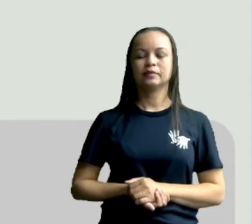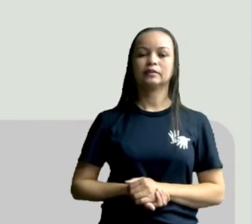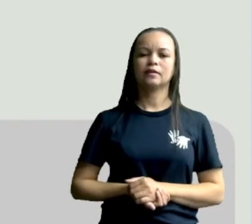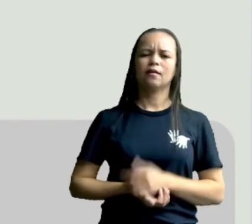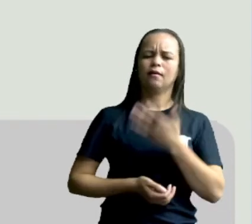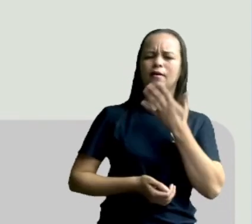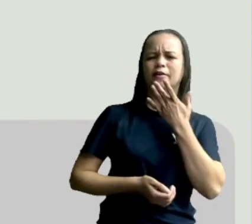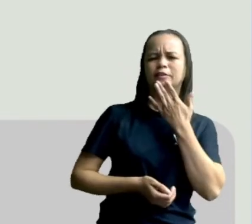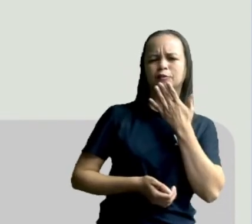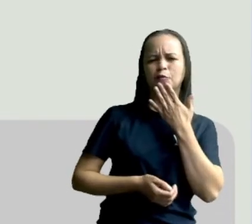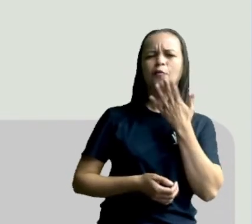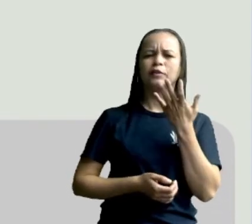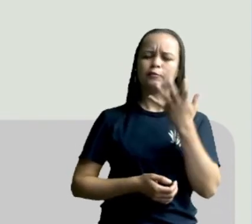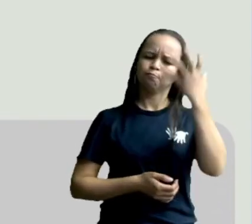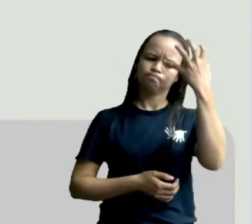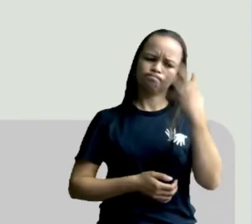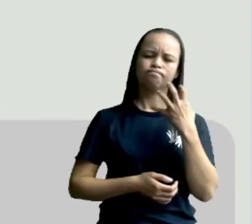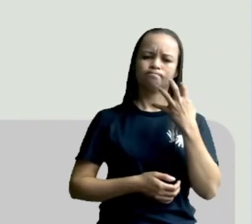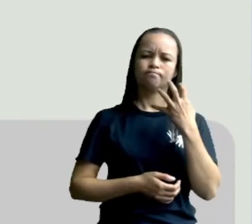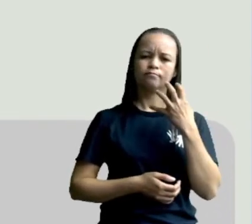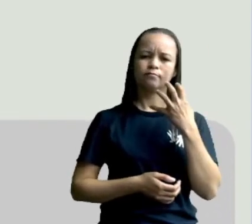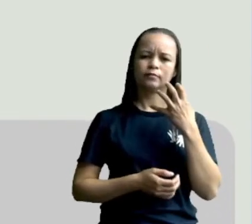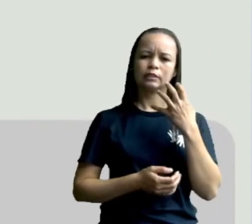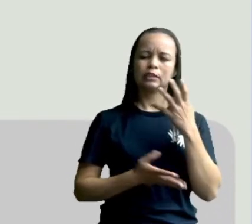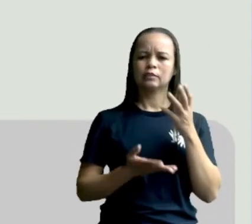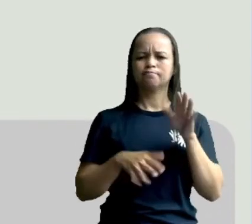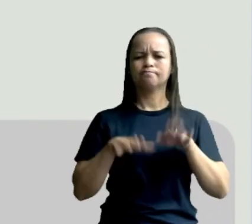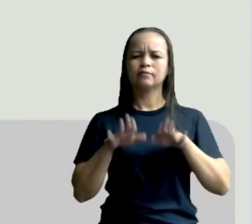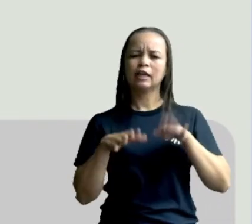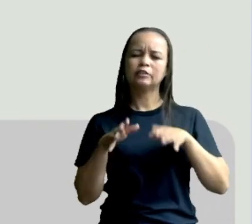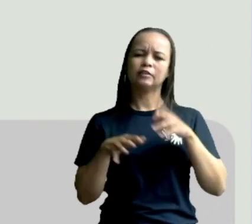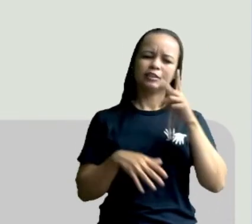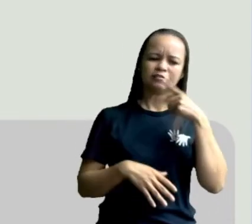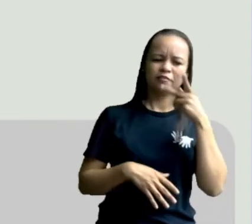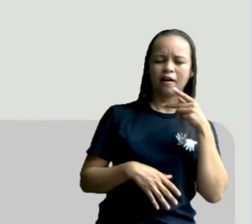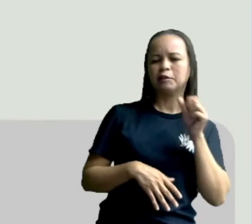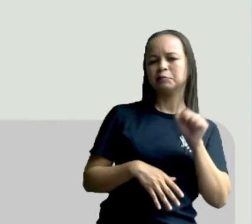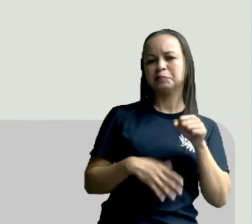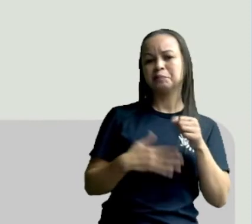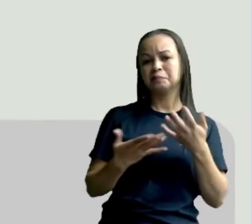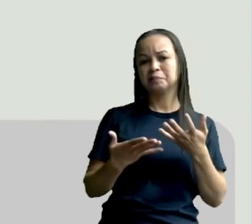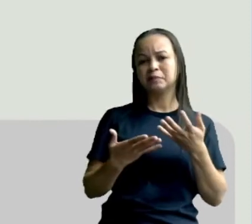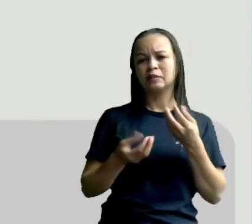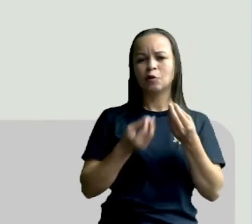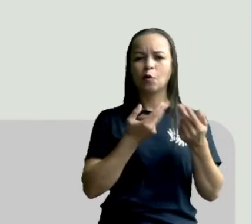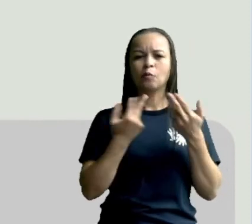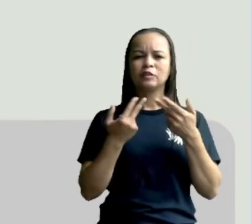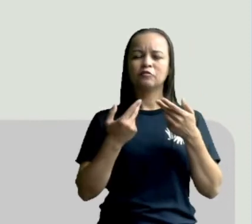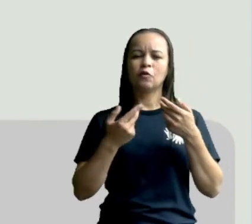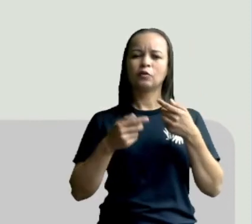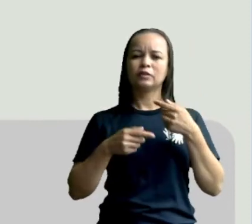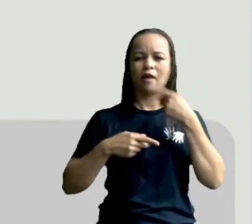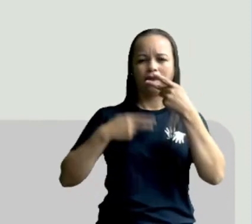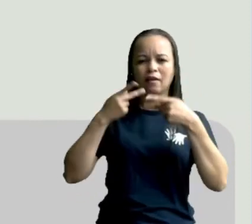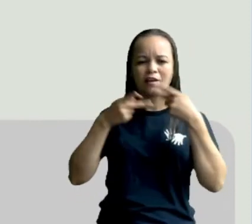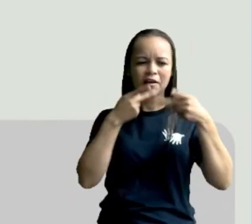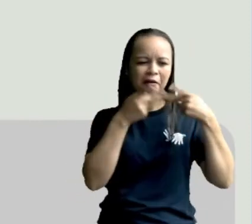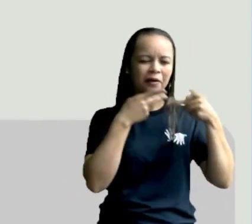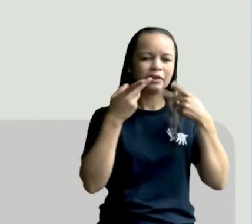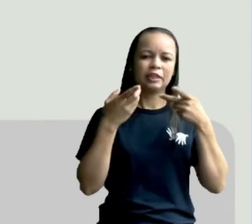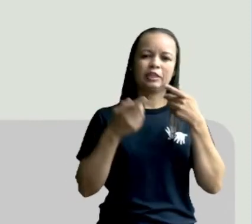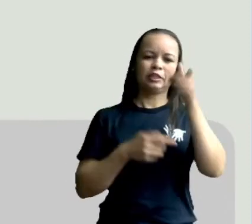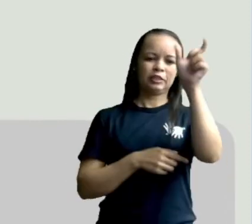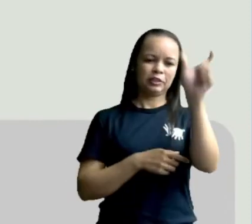As cores são muito sérias e, às vezes, falam assim, como se fossem discursos de homem